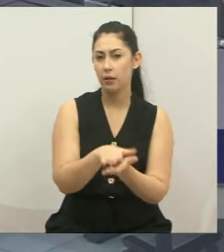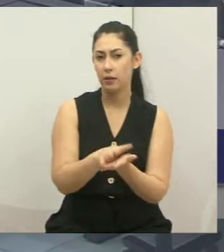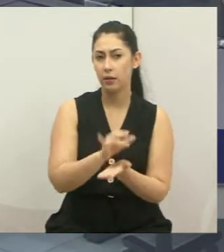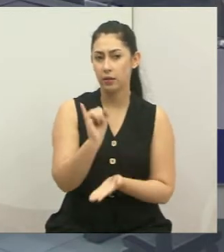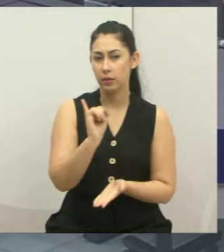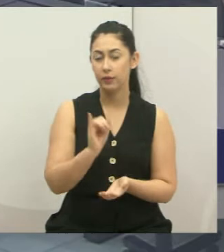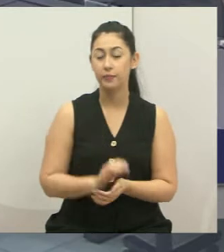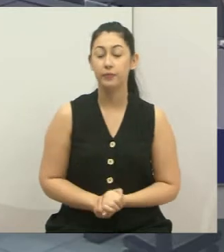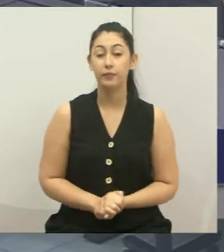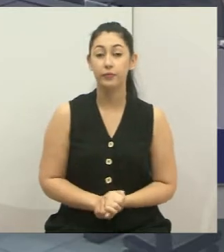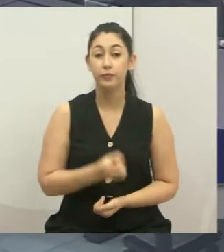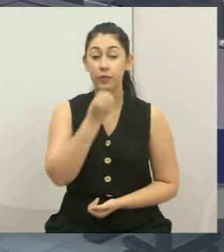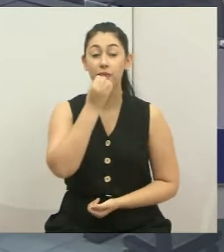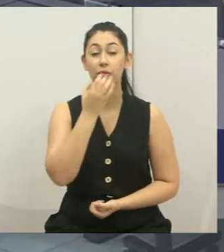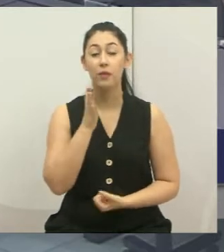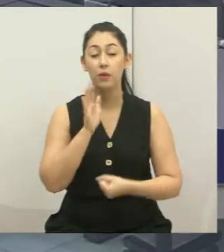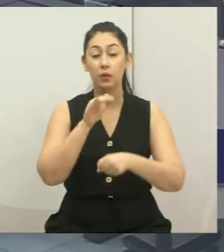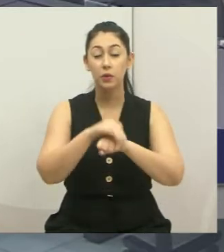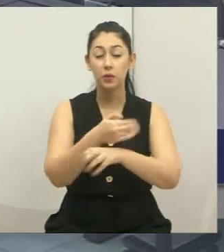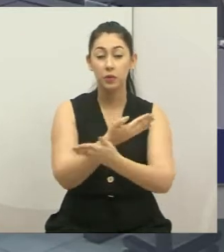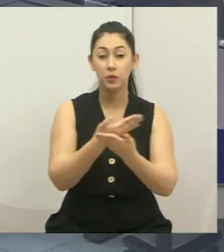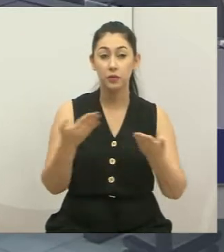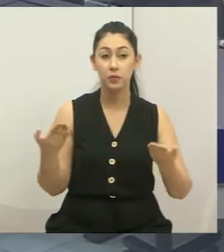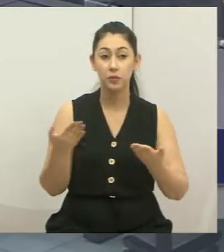Alô, boa noite a todos.